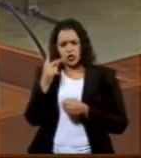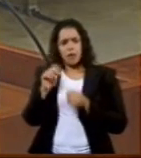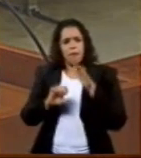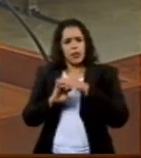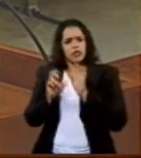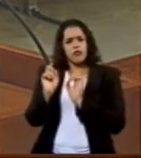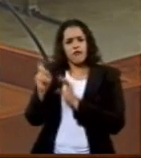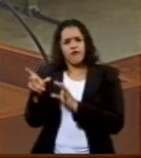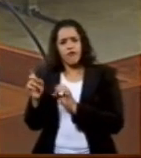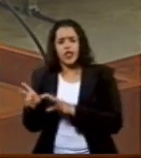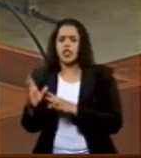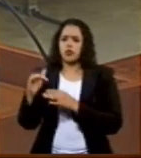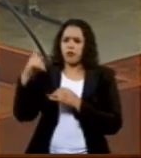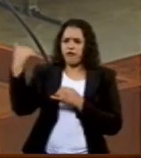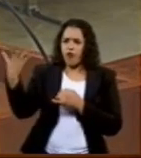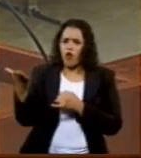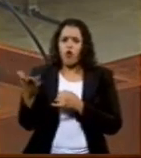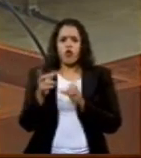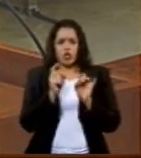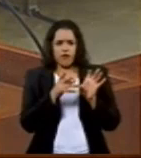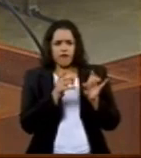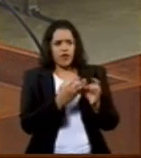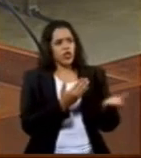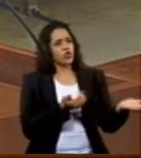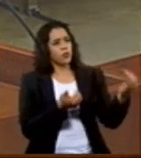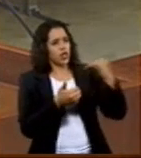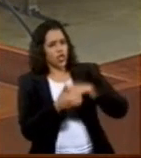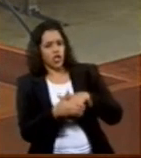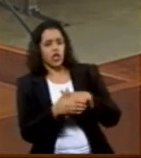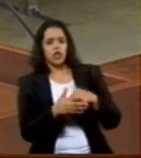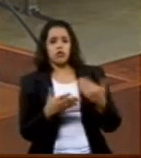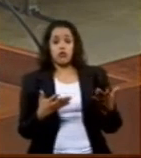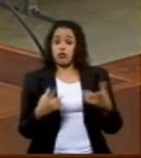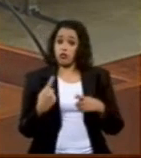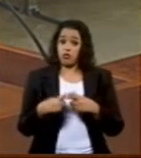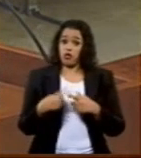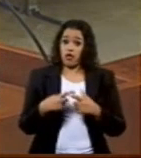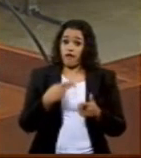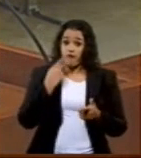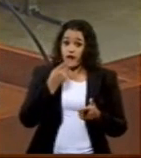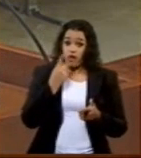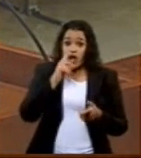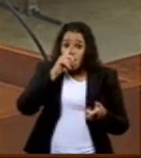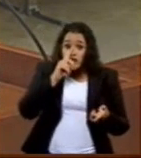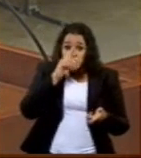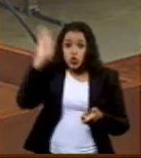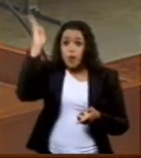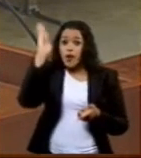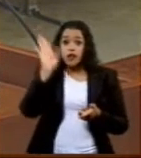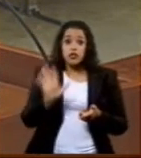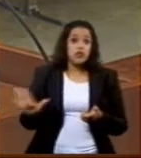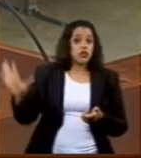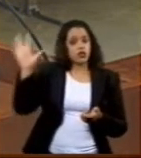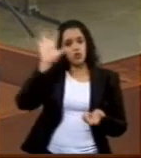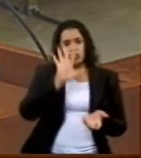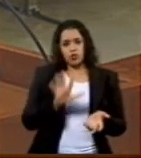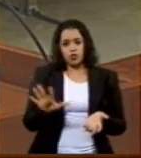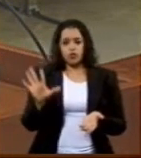mesmo indiretamente indústria e até consumidores. Porque falamos de risco Brasil, de custo Brasil.